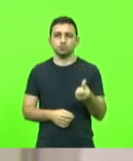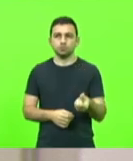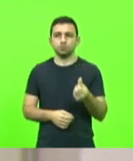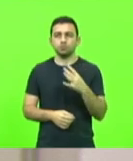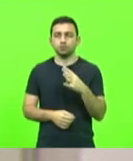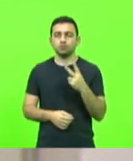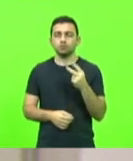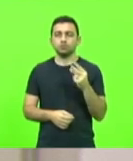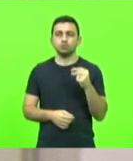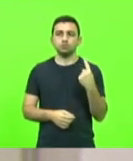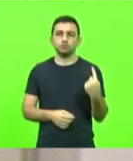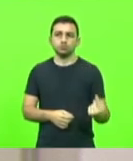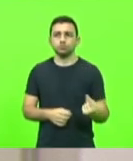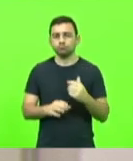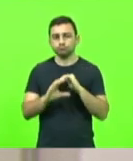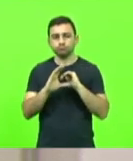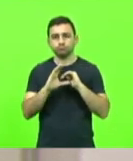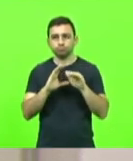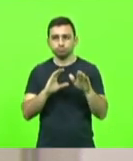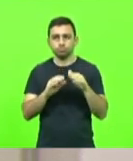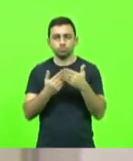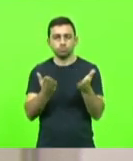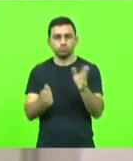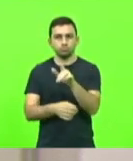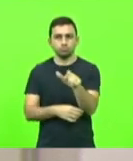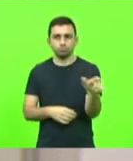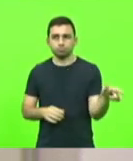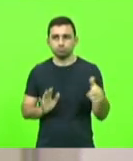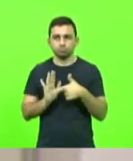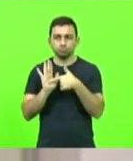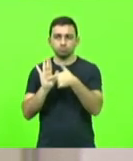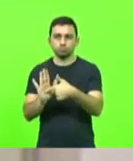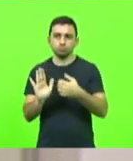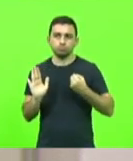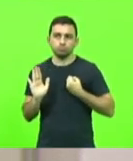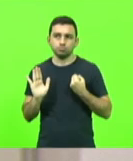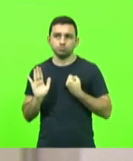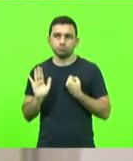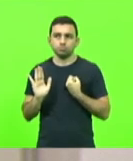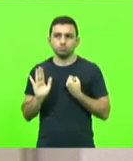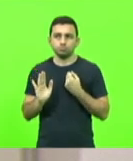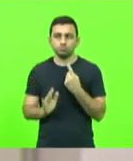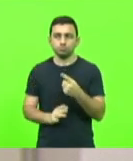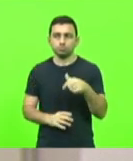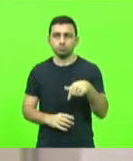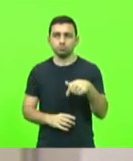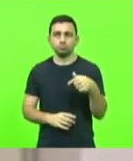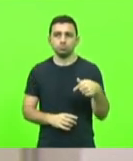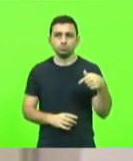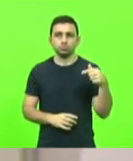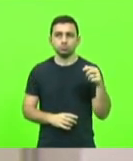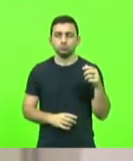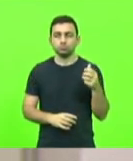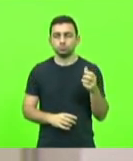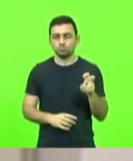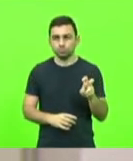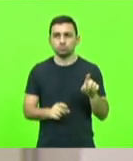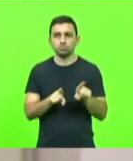E comunicou que encaminhará aos destinatários as indicações números 1.775 a 1